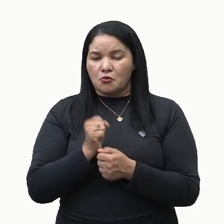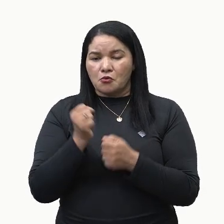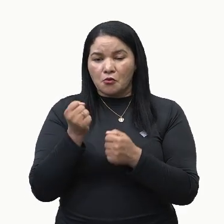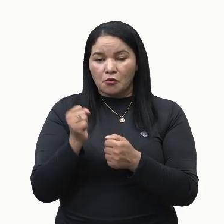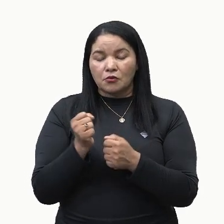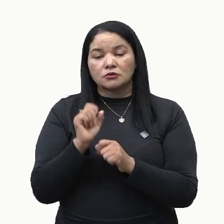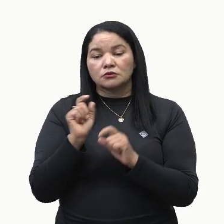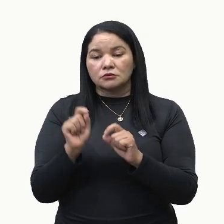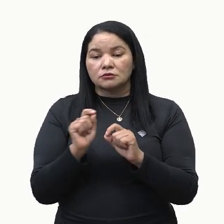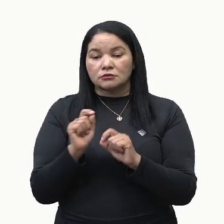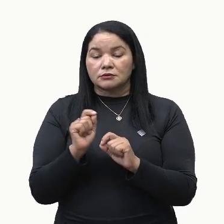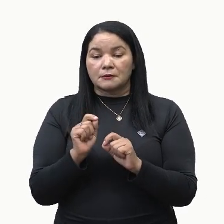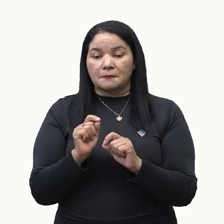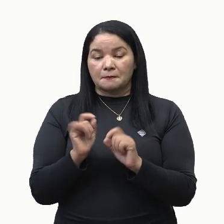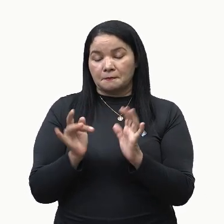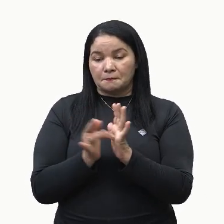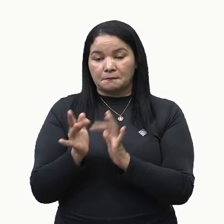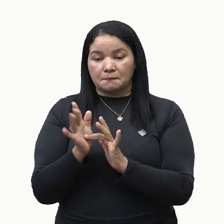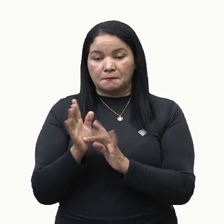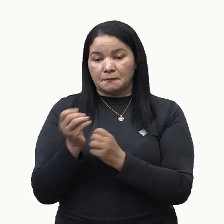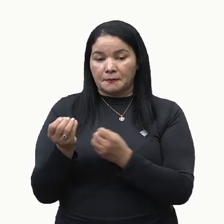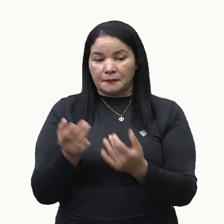nós temos aí?